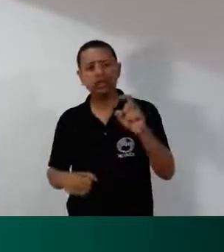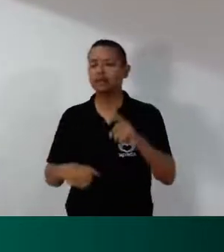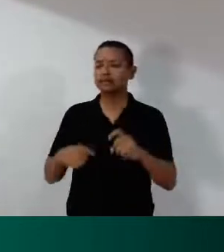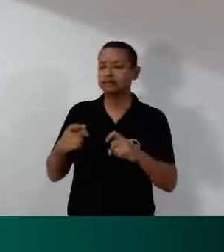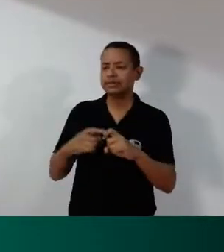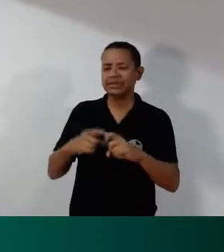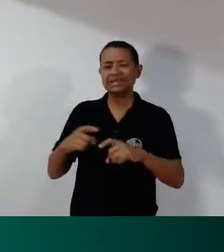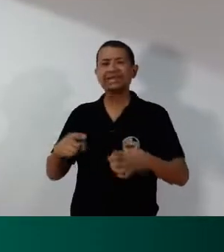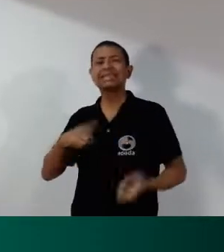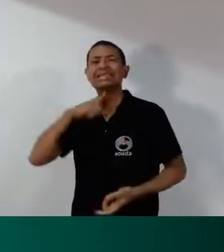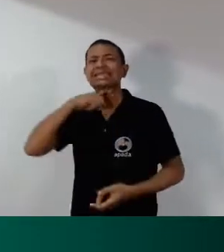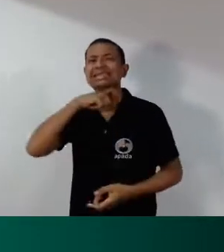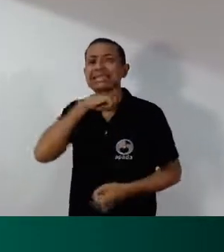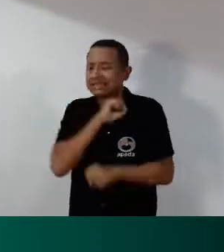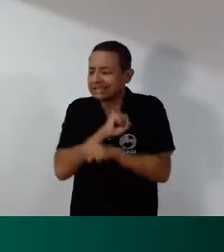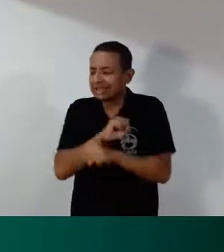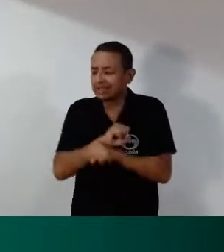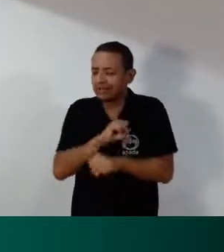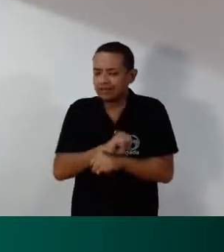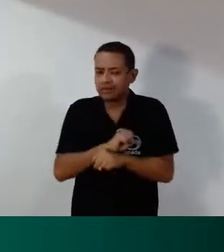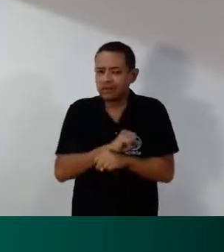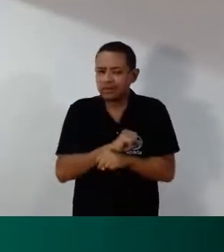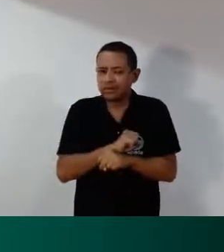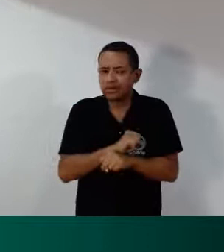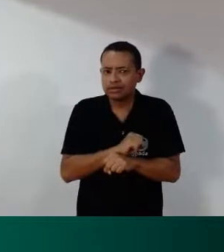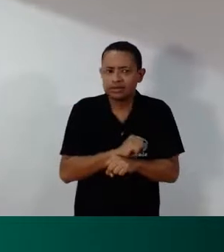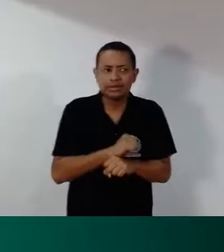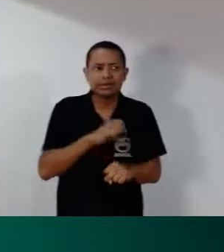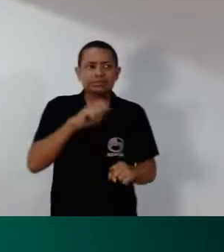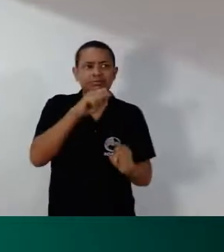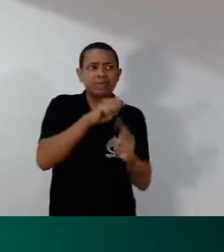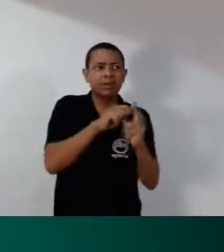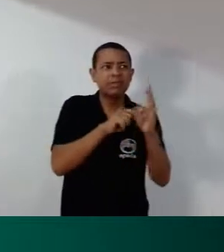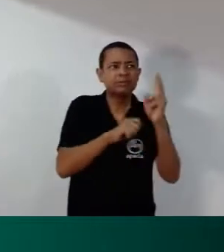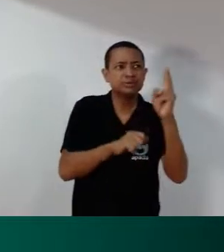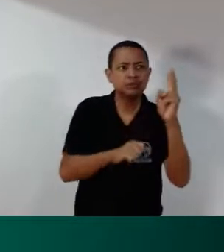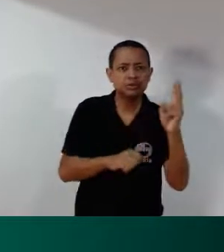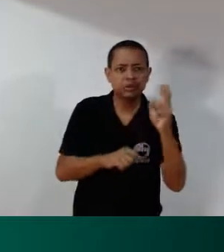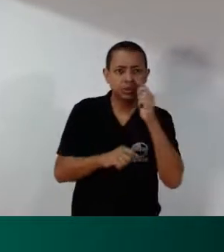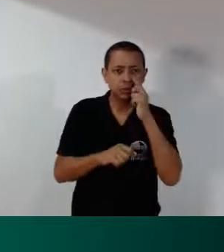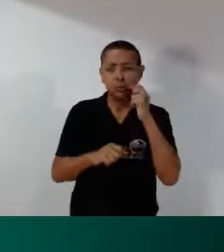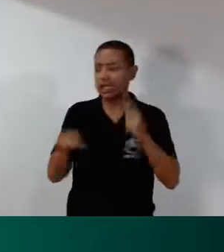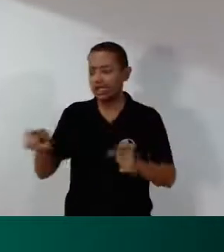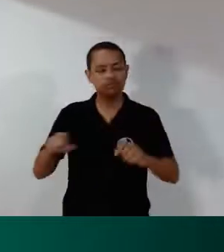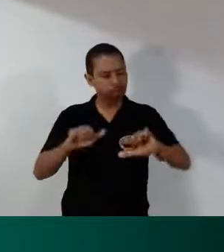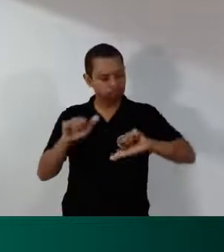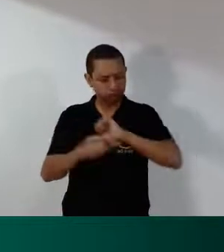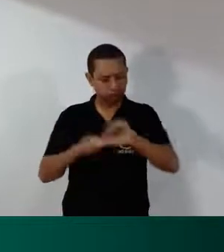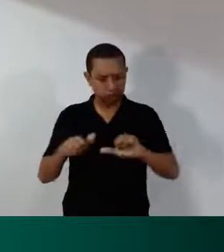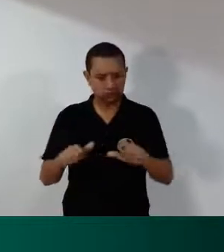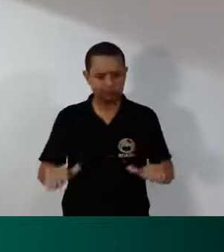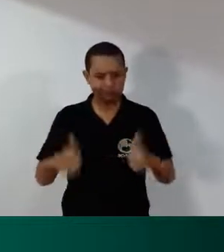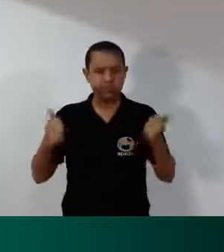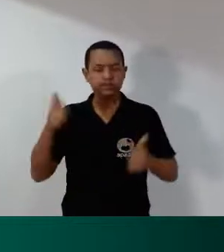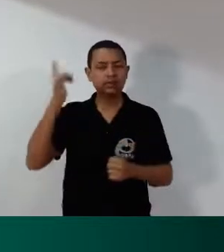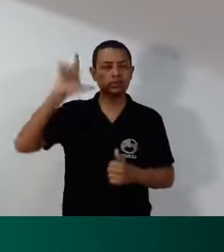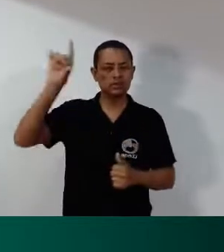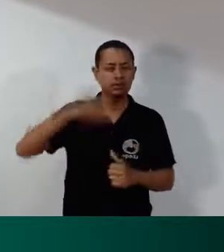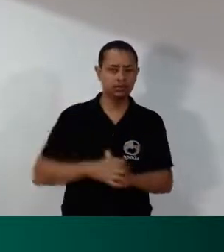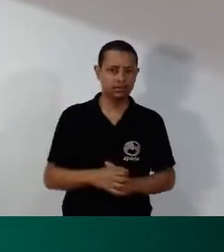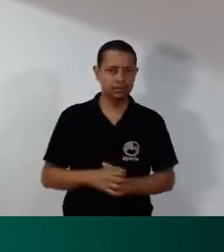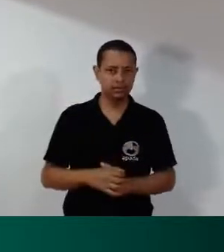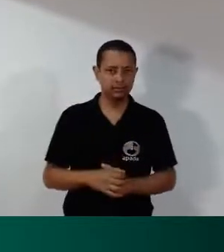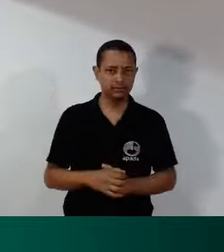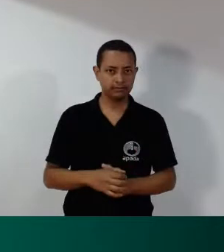tratamento para dependência num prazo tão pequeno só isso né e quando a gente